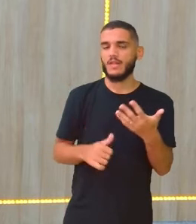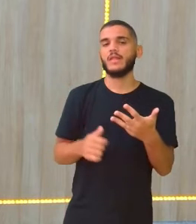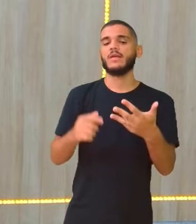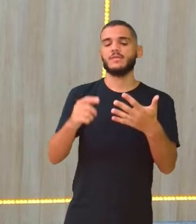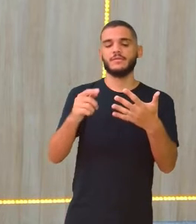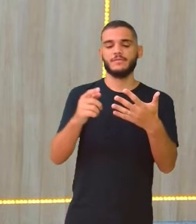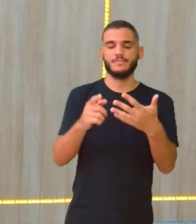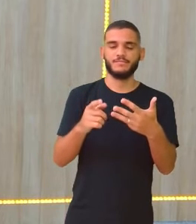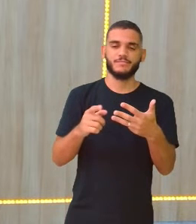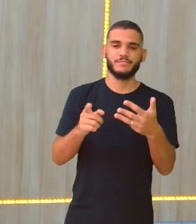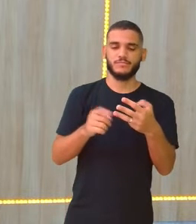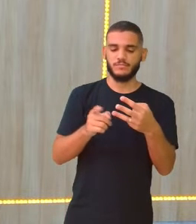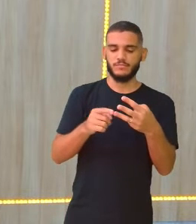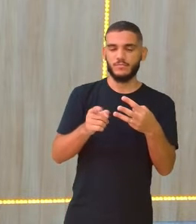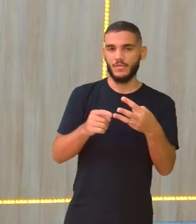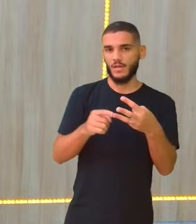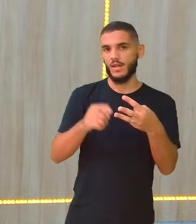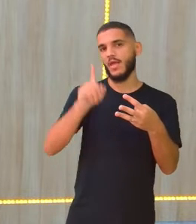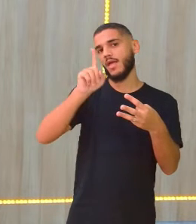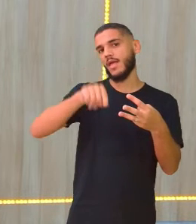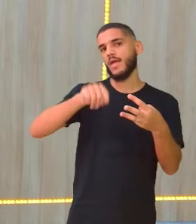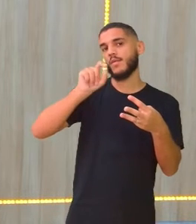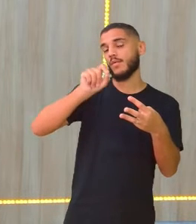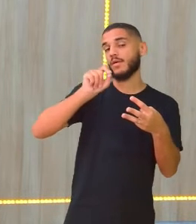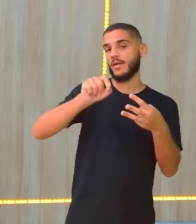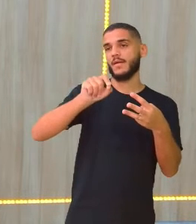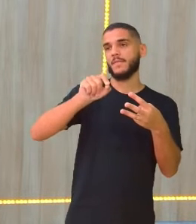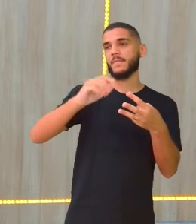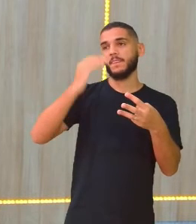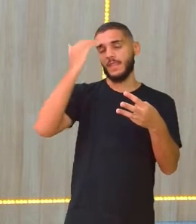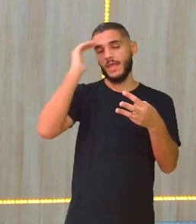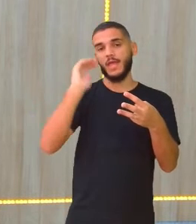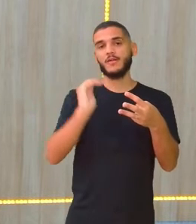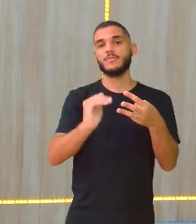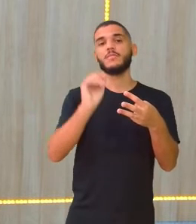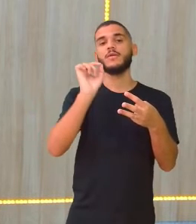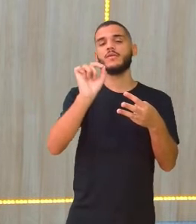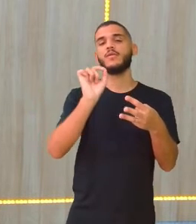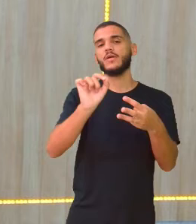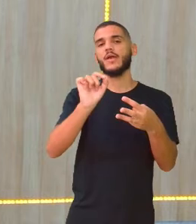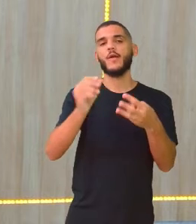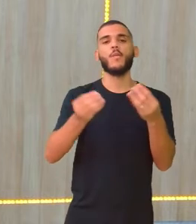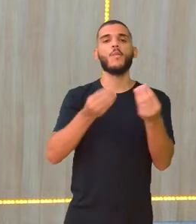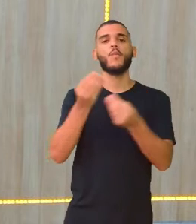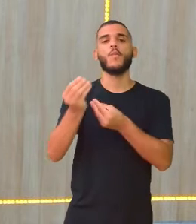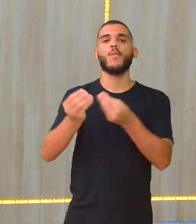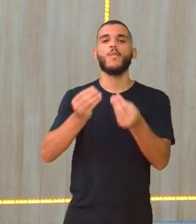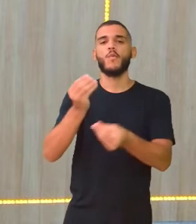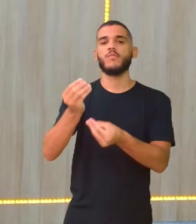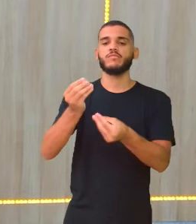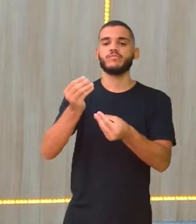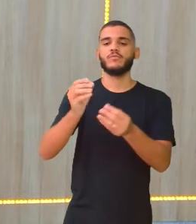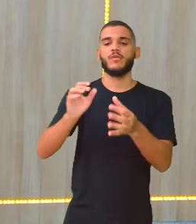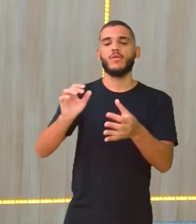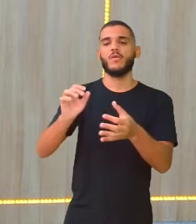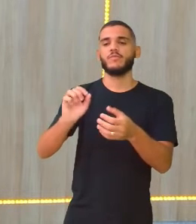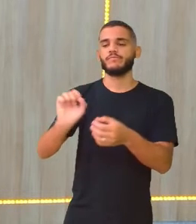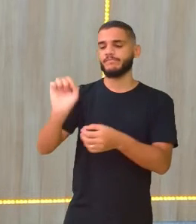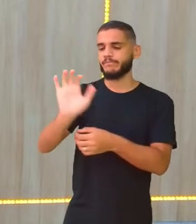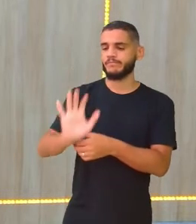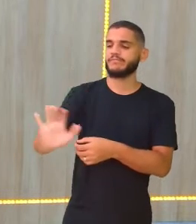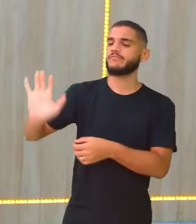mapa conforme, ele vai estar o quê? Respeitando as formas dos continentes,